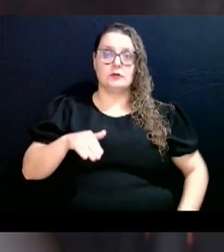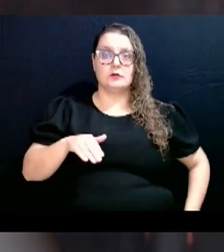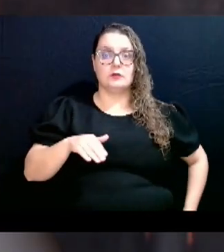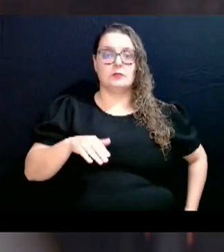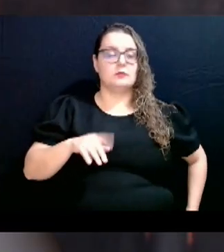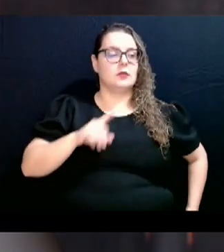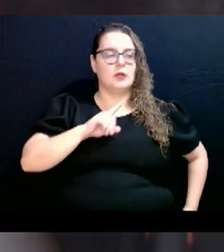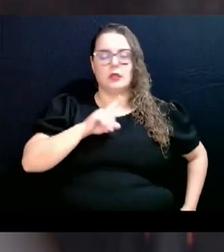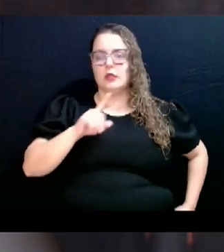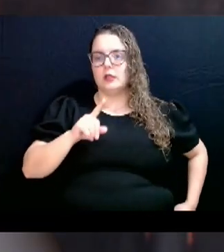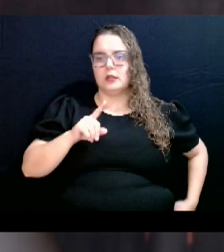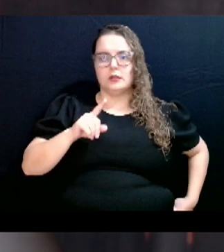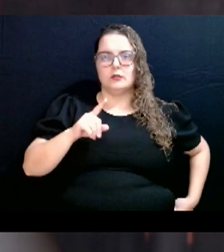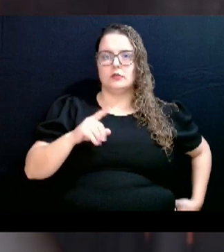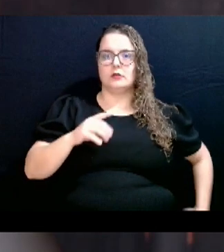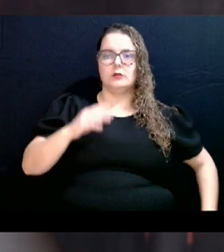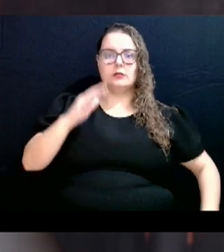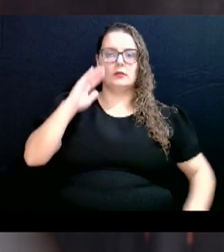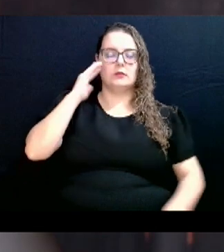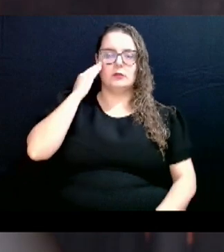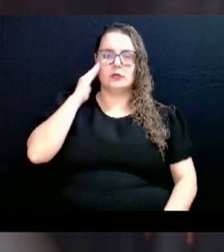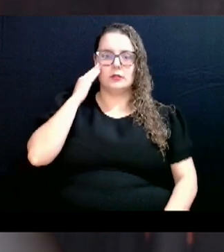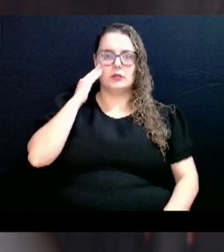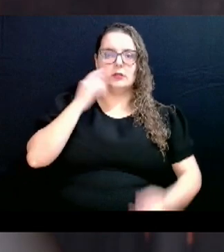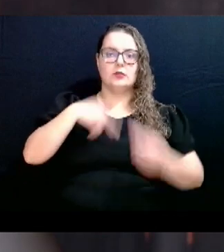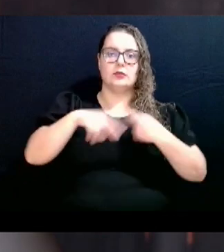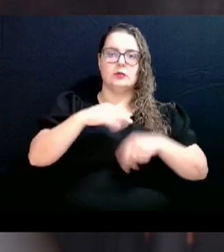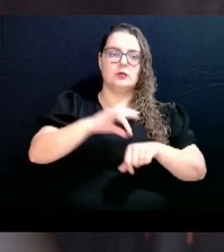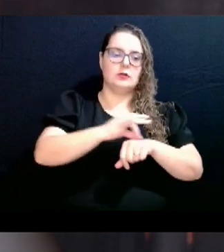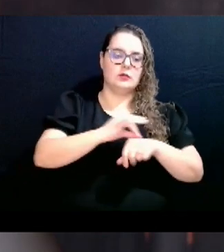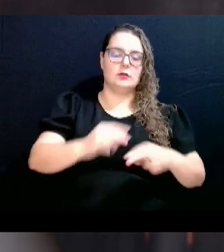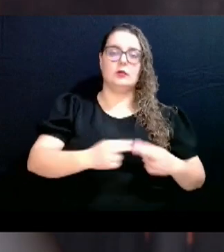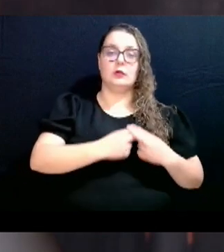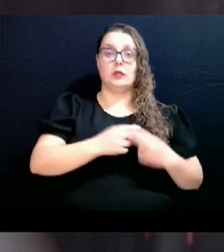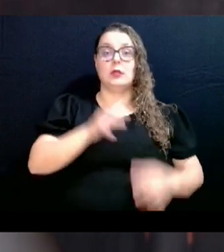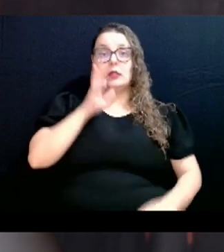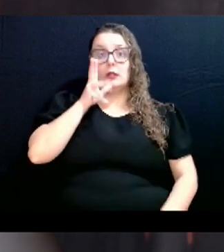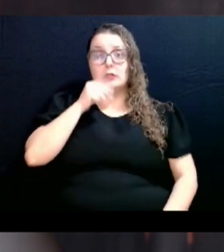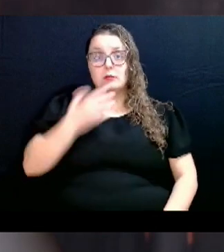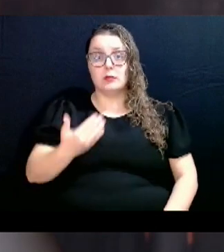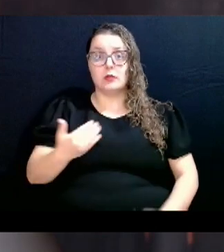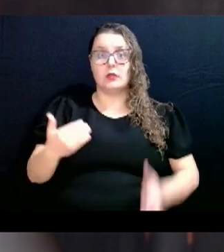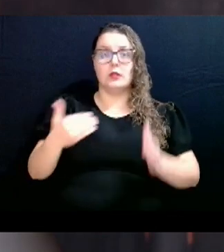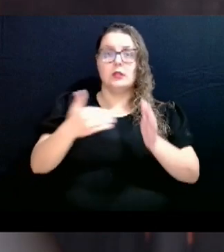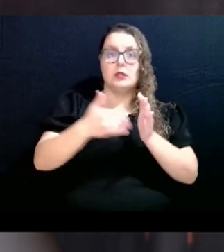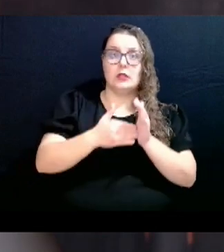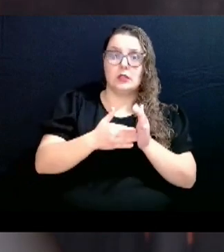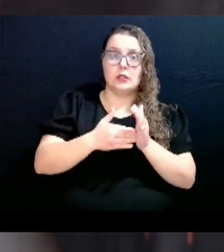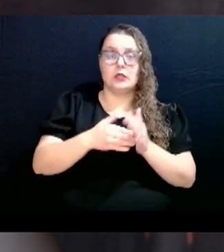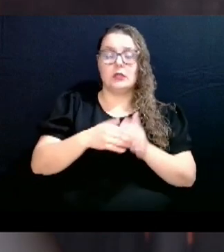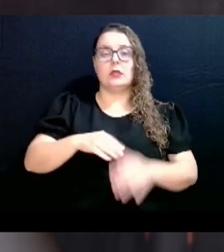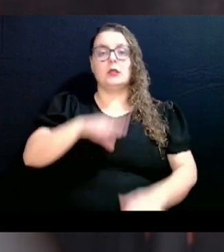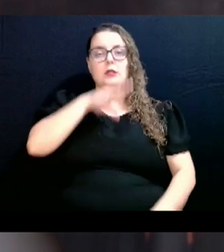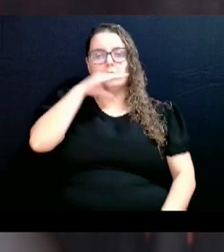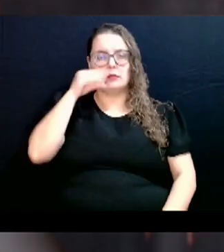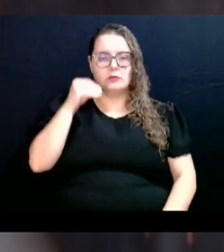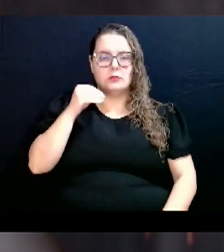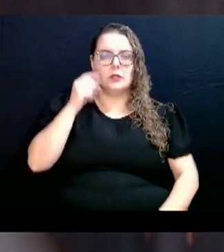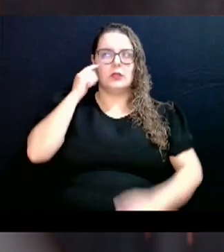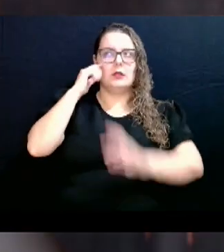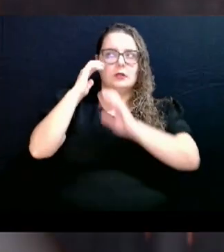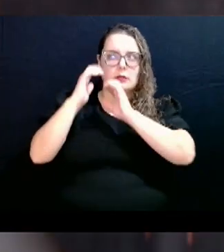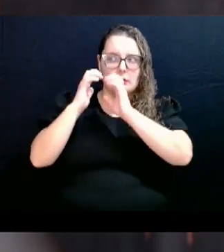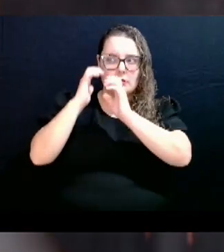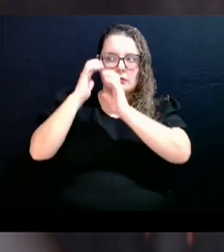essa questão do luto, demora um pouco, até a adolescência ali, esse cérebro, ele ainda está em